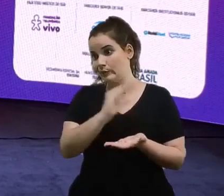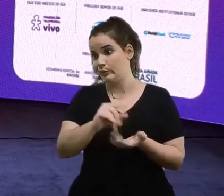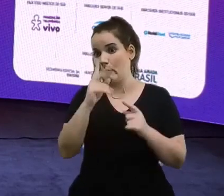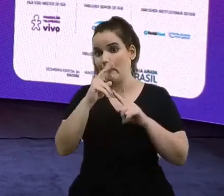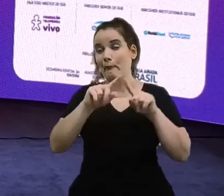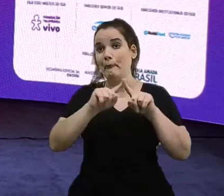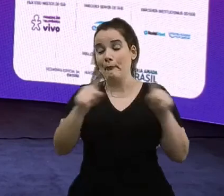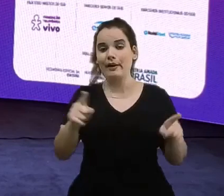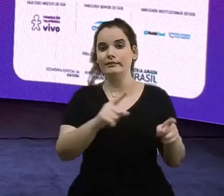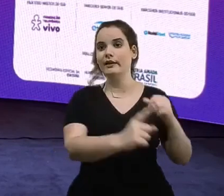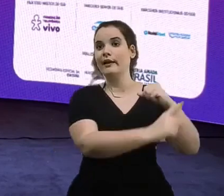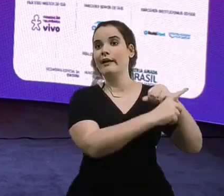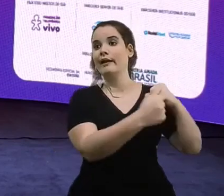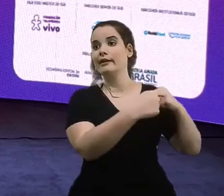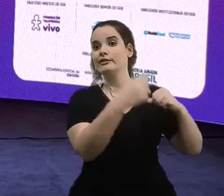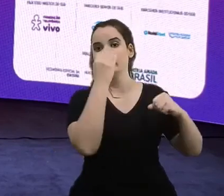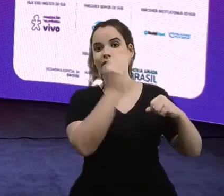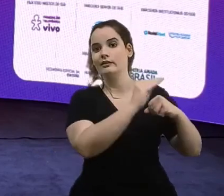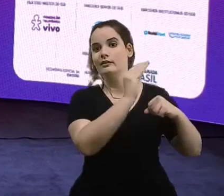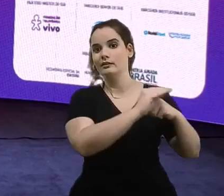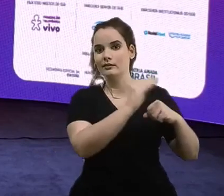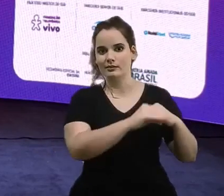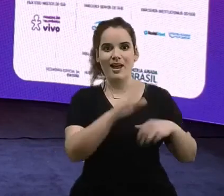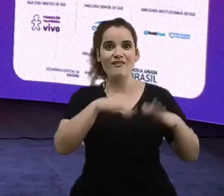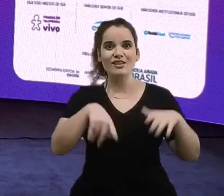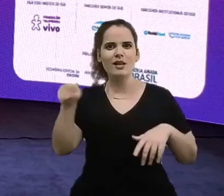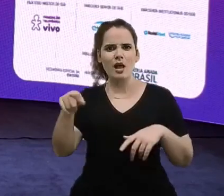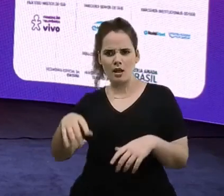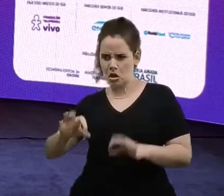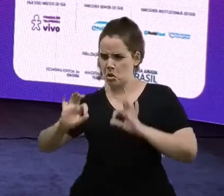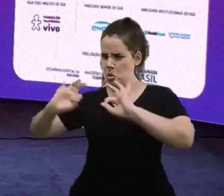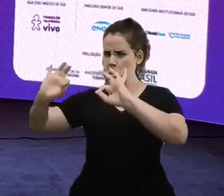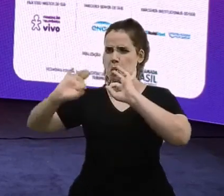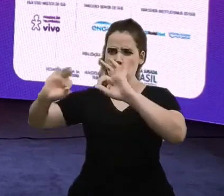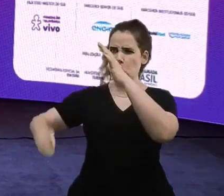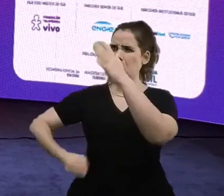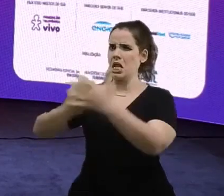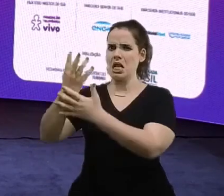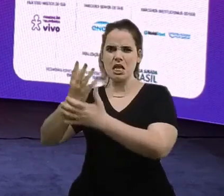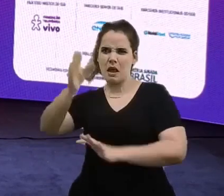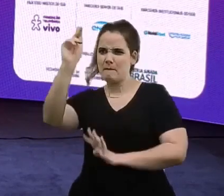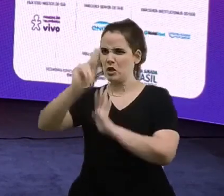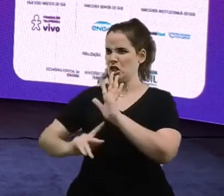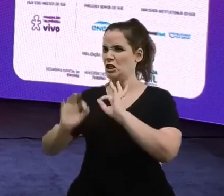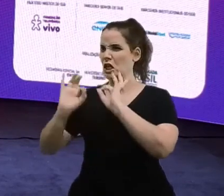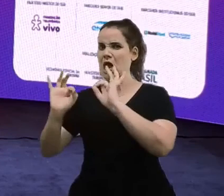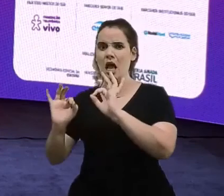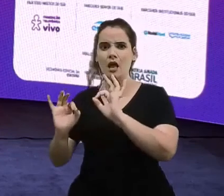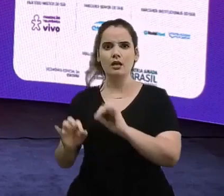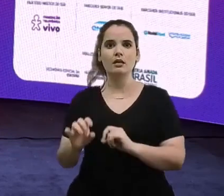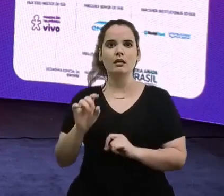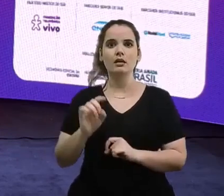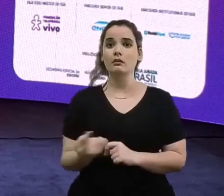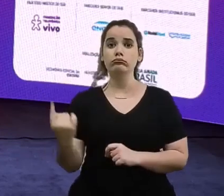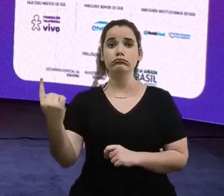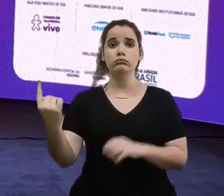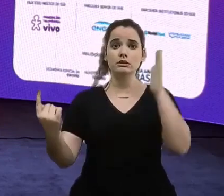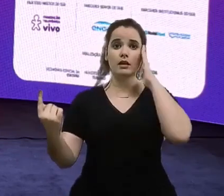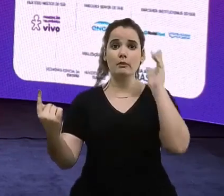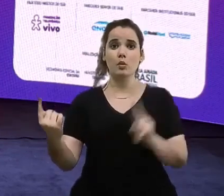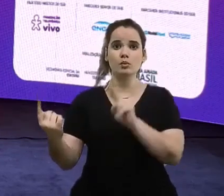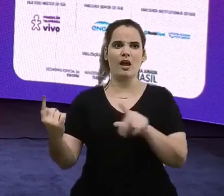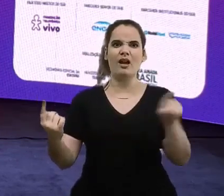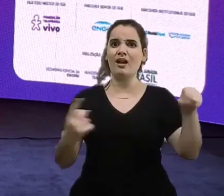uma solução super elaborada, né, que depois que acaba o projeto, não tem ninguém dentro da organização que consegue dar continuidade para